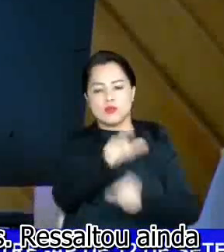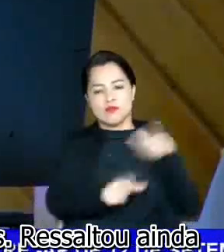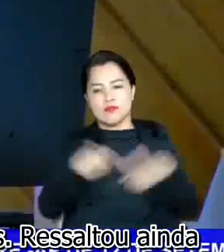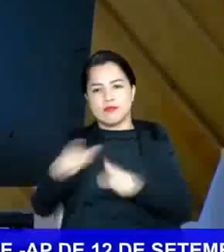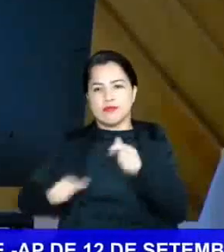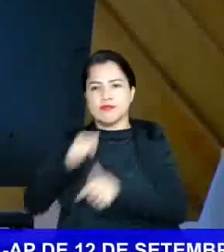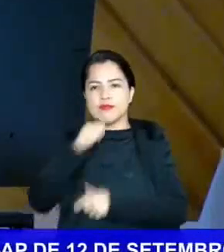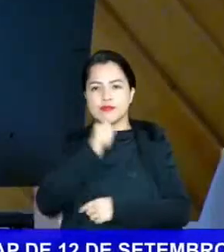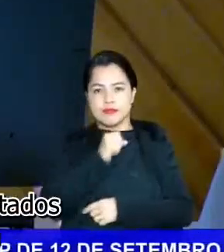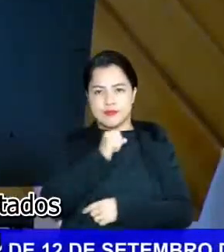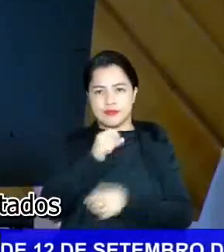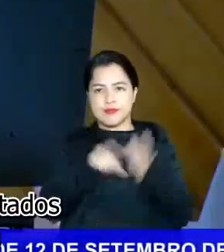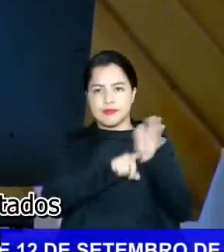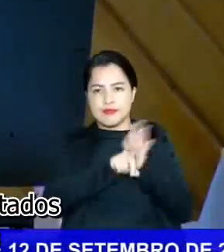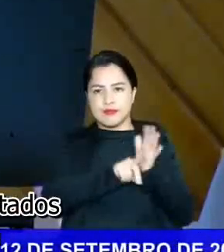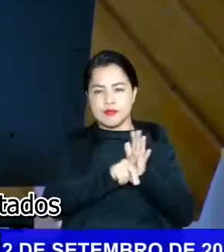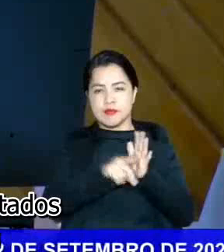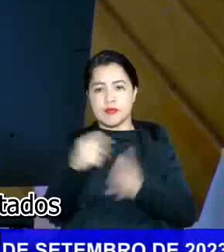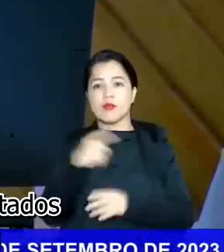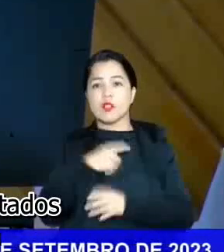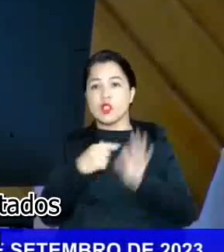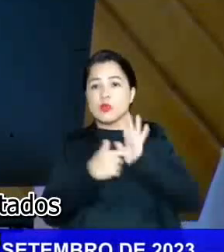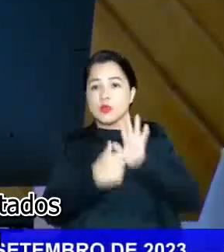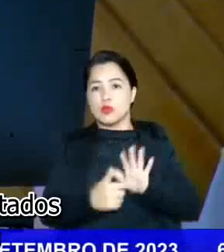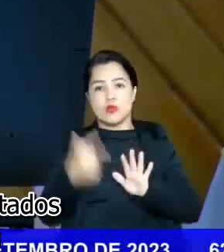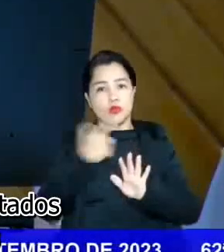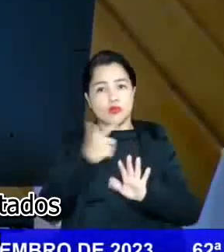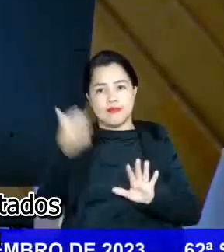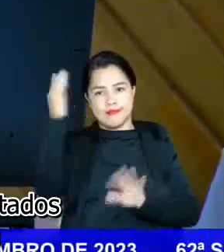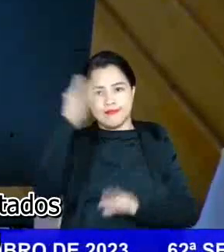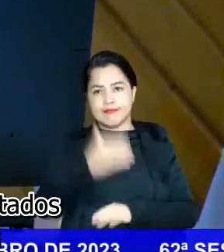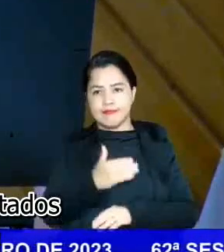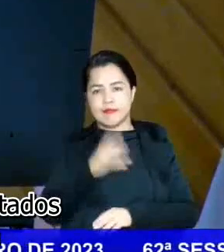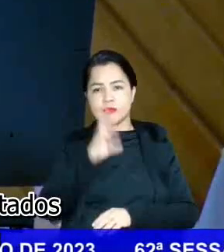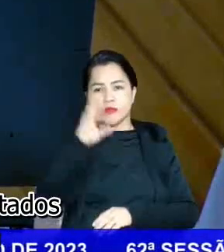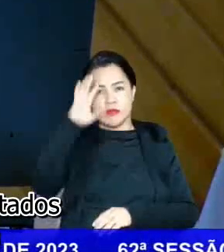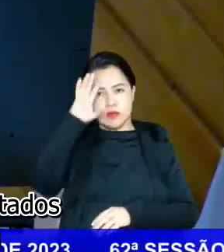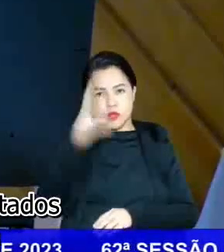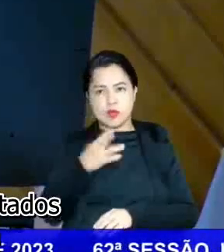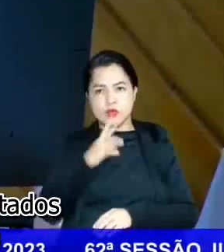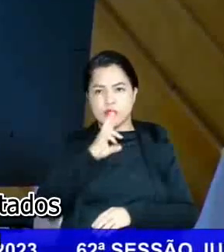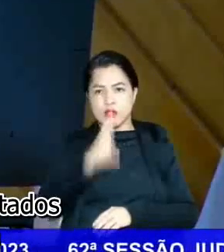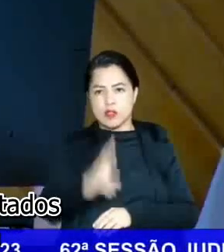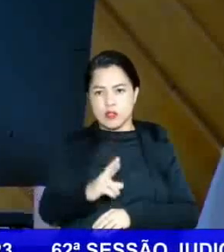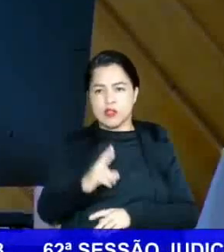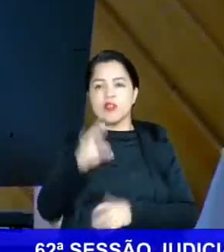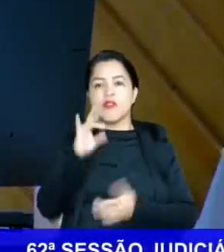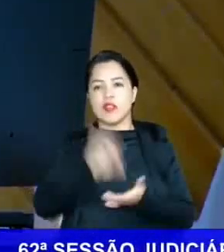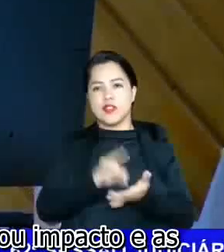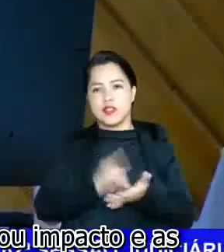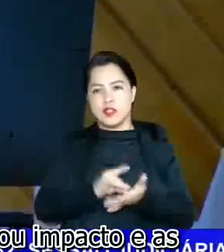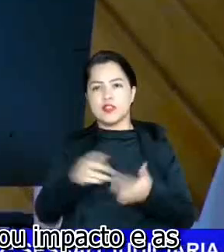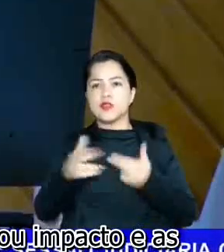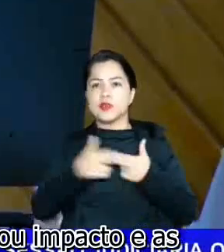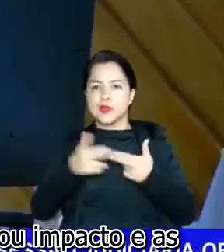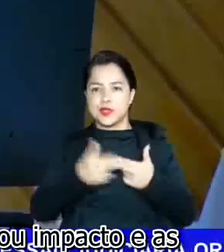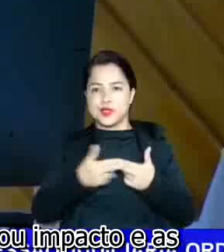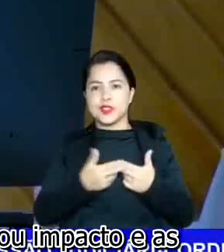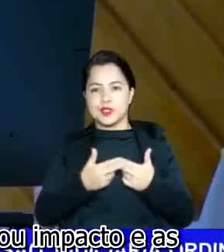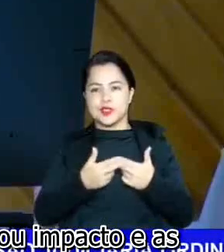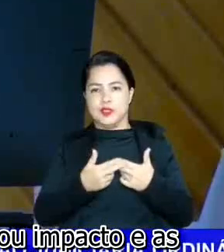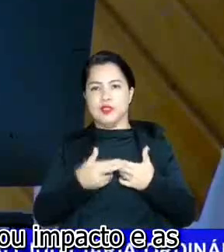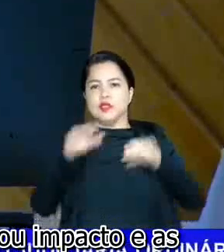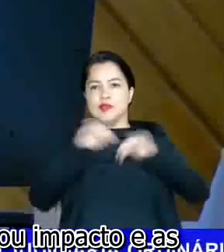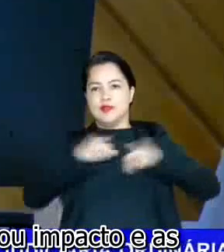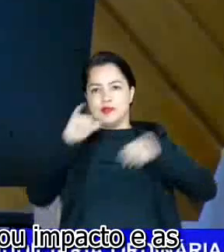Ressaltou ainda que não houve a comprovação de que os resultados obtidos foram verdadeiramente utilizados na campanha da